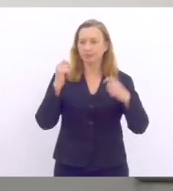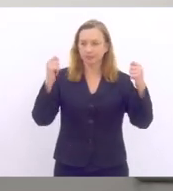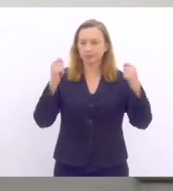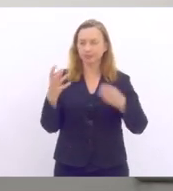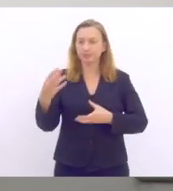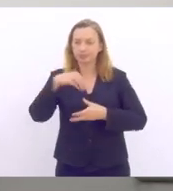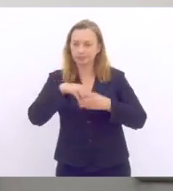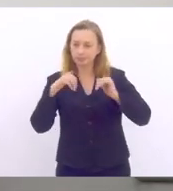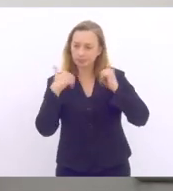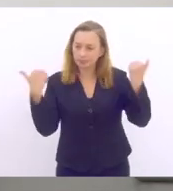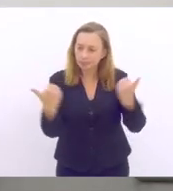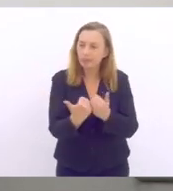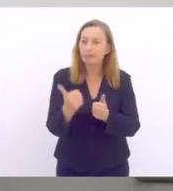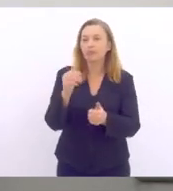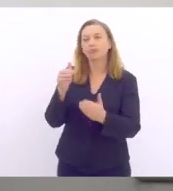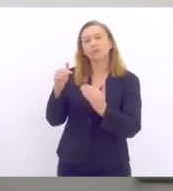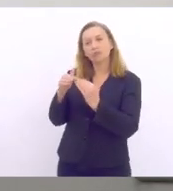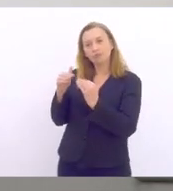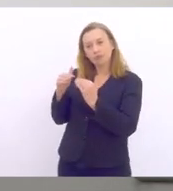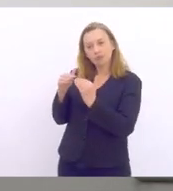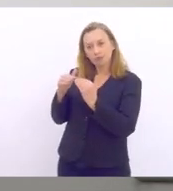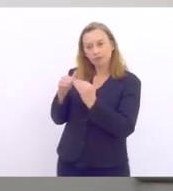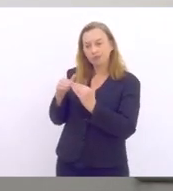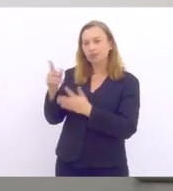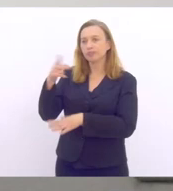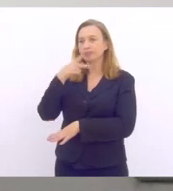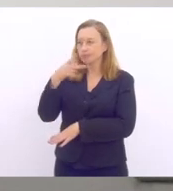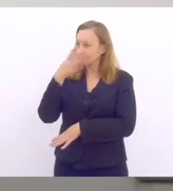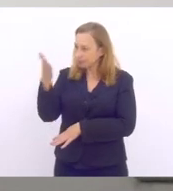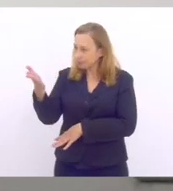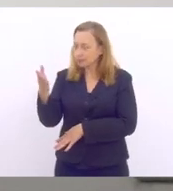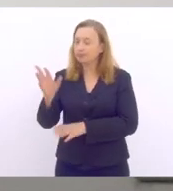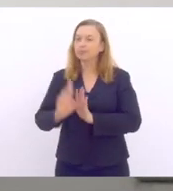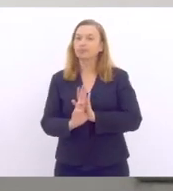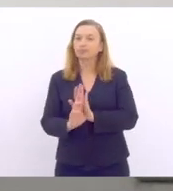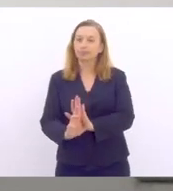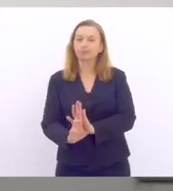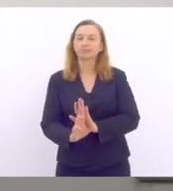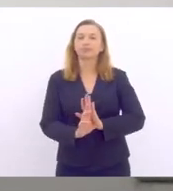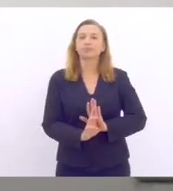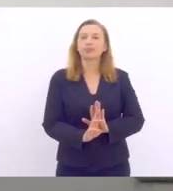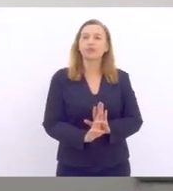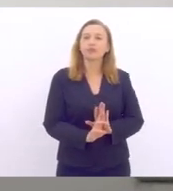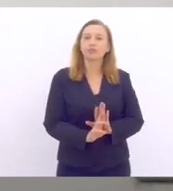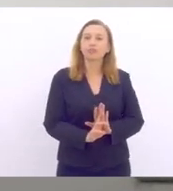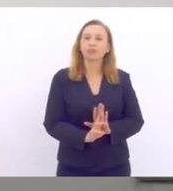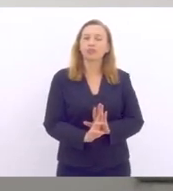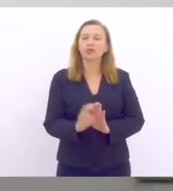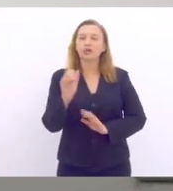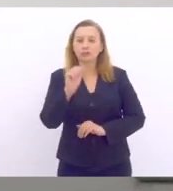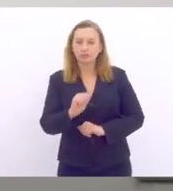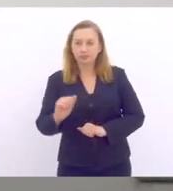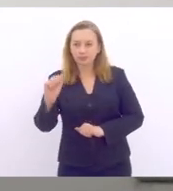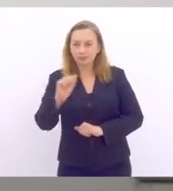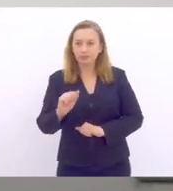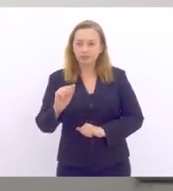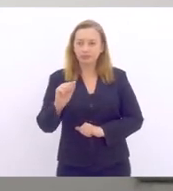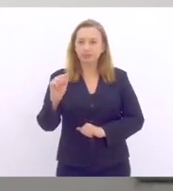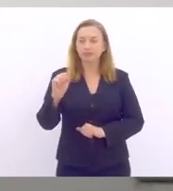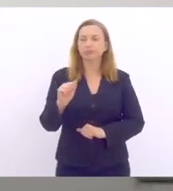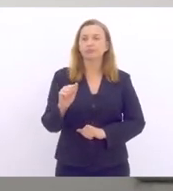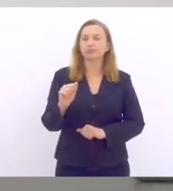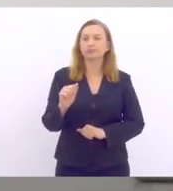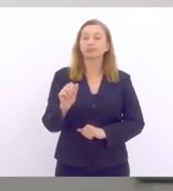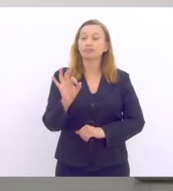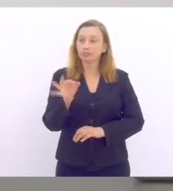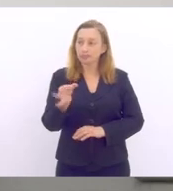fato, concordo com a colocação que foi feita, acho que pelo representante da Associação Nacional. São, de